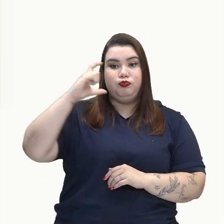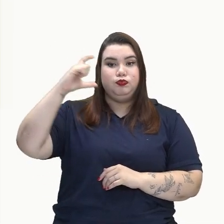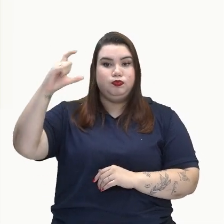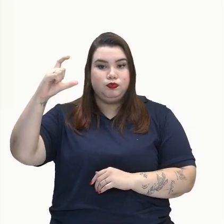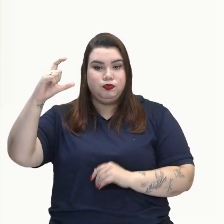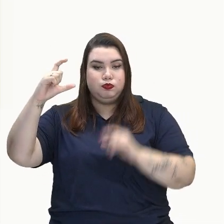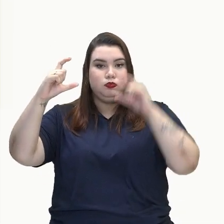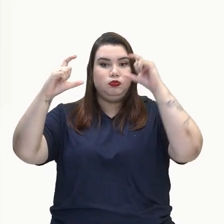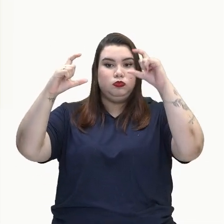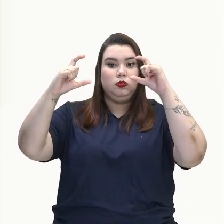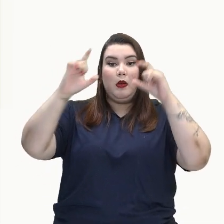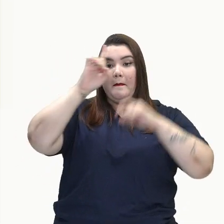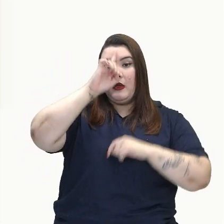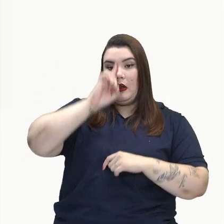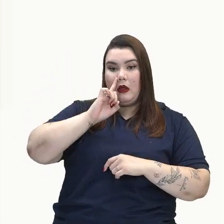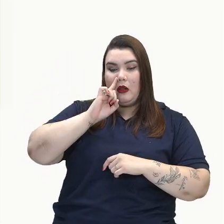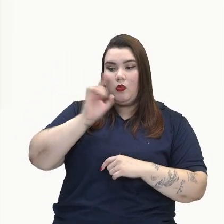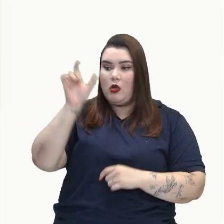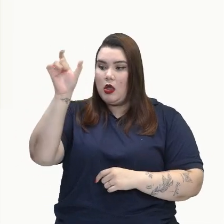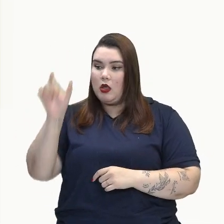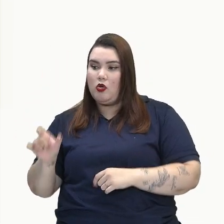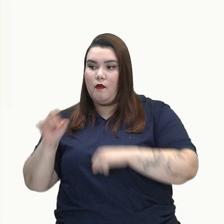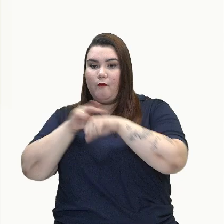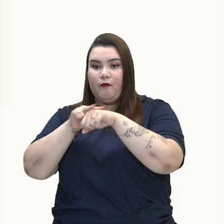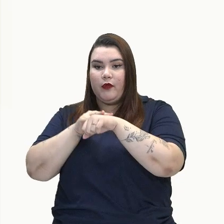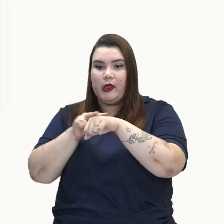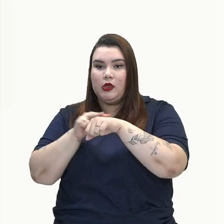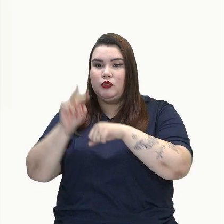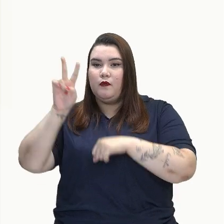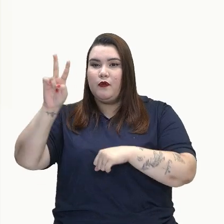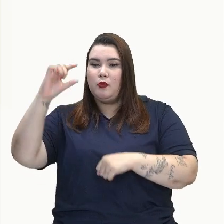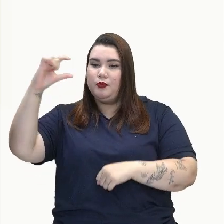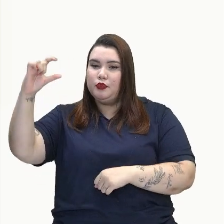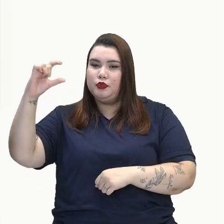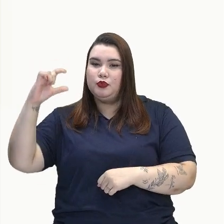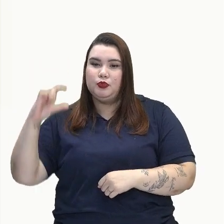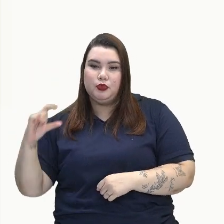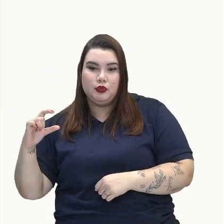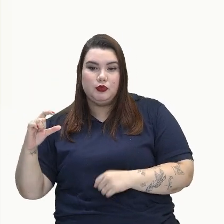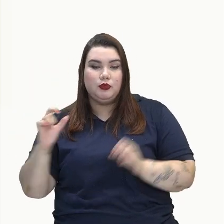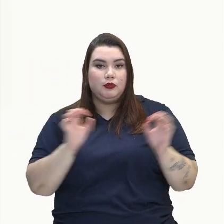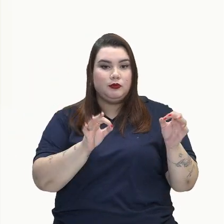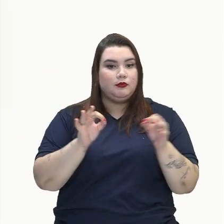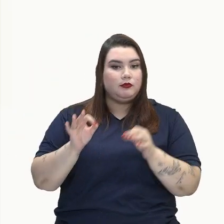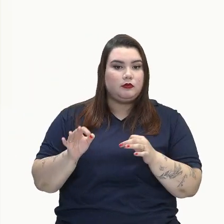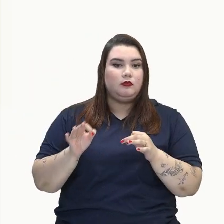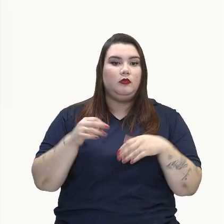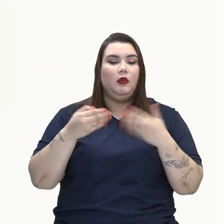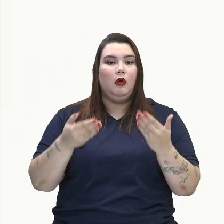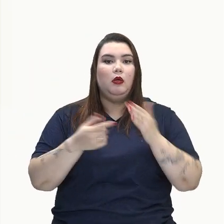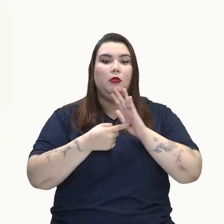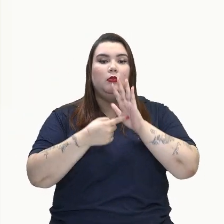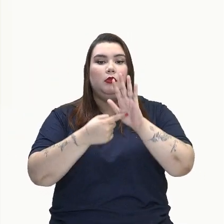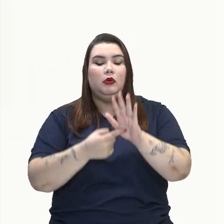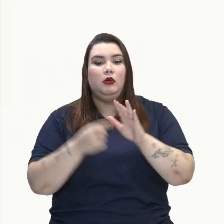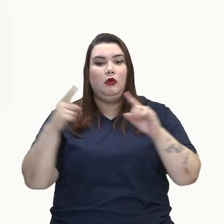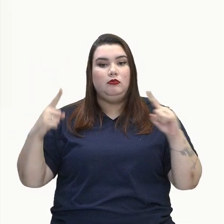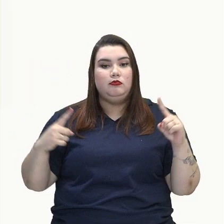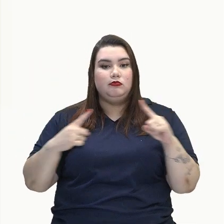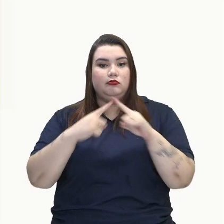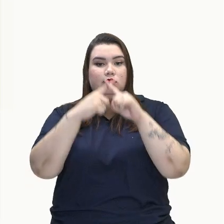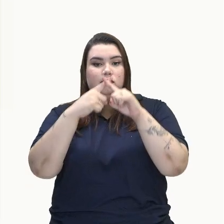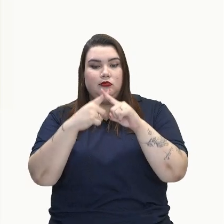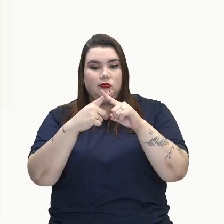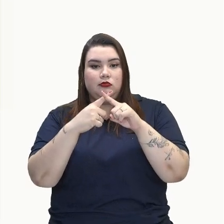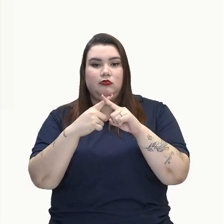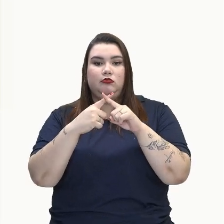coloração amarela e o vezinho manifestando a coloração verde. E o resultado desse cruzamento, vejam vocês,